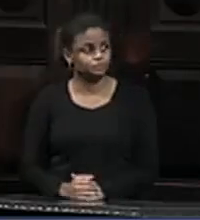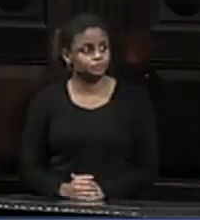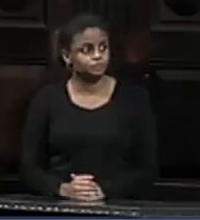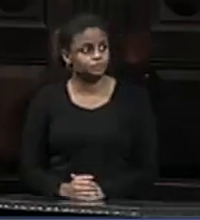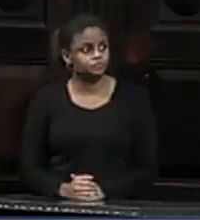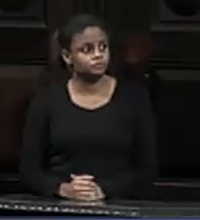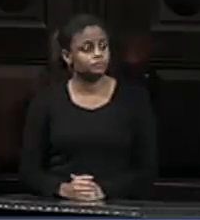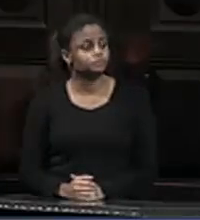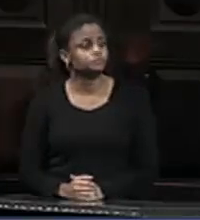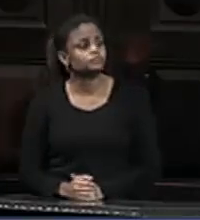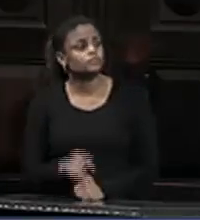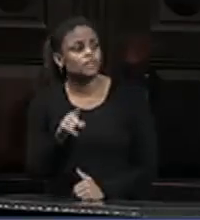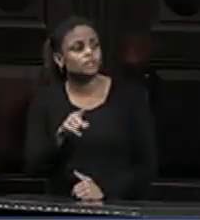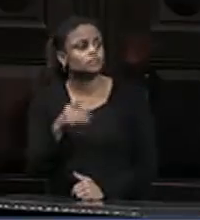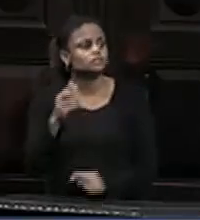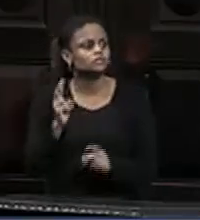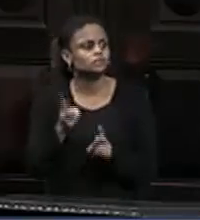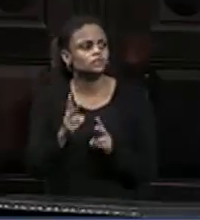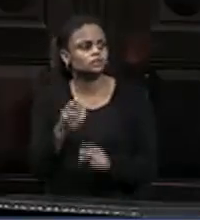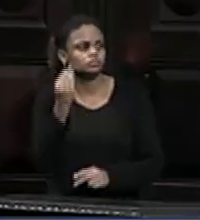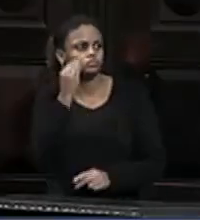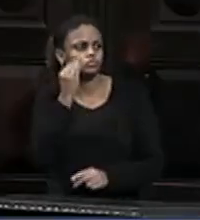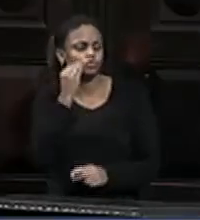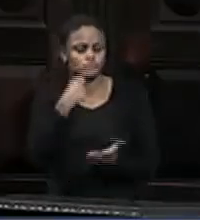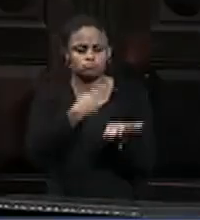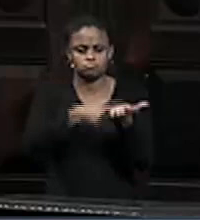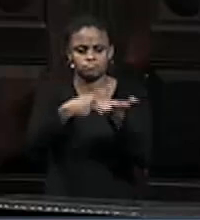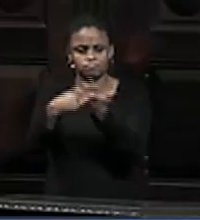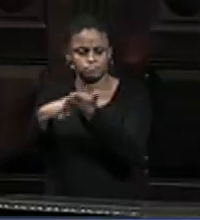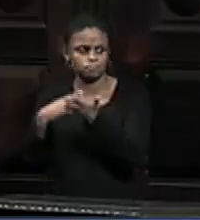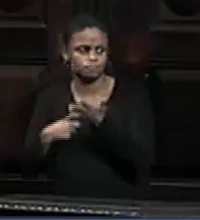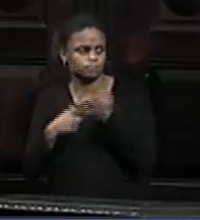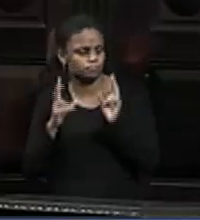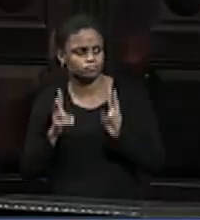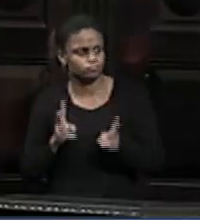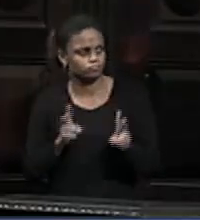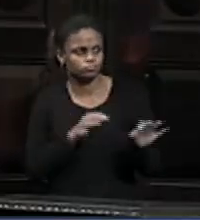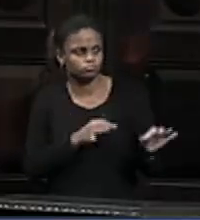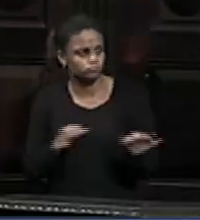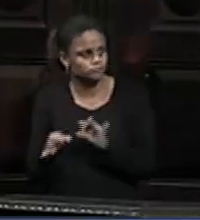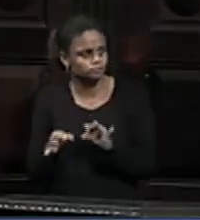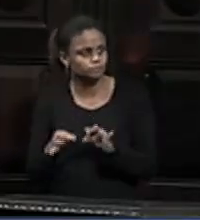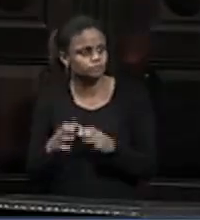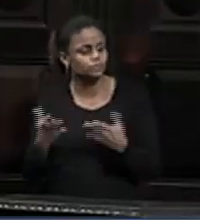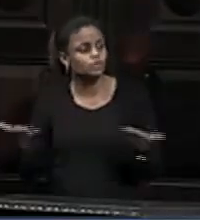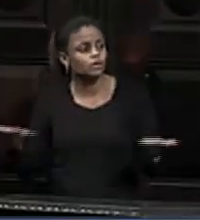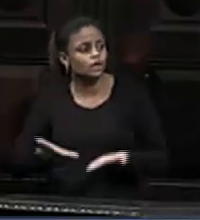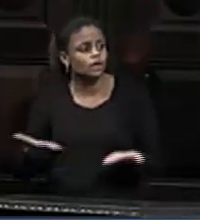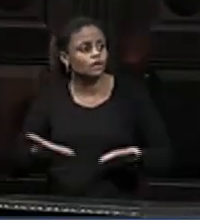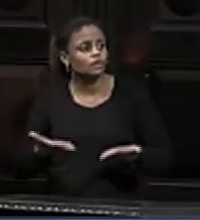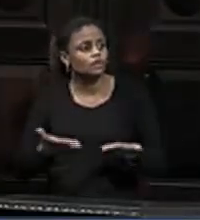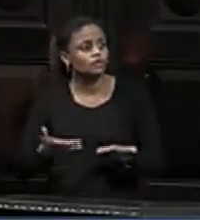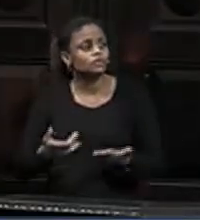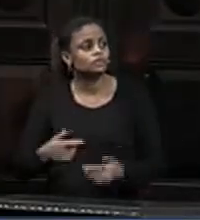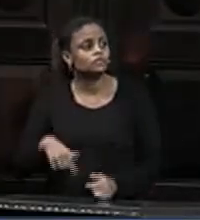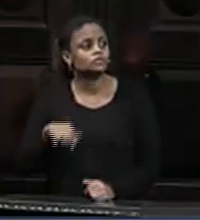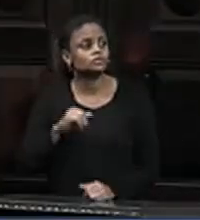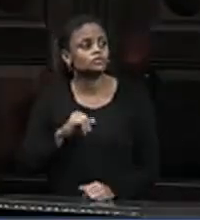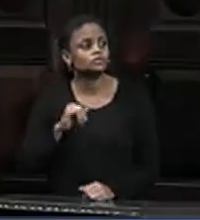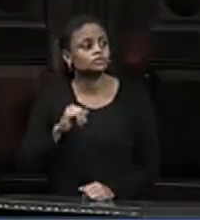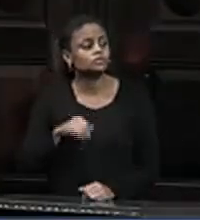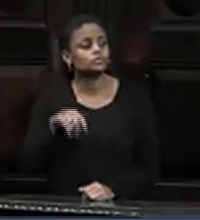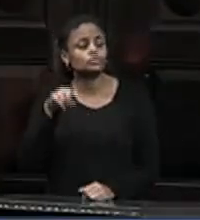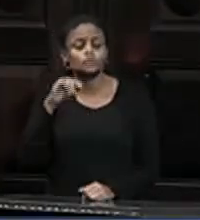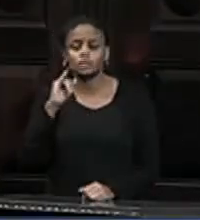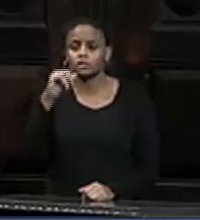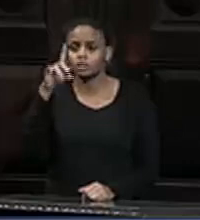manifestando sempre os mesmos compromissos. Então agora, o IDEC aqui no Rio de